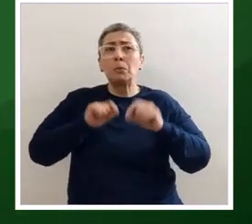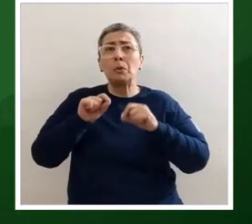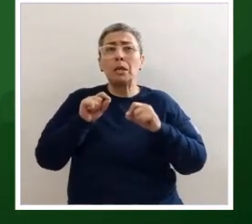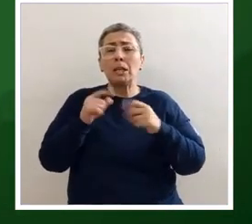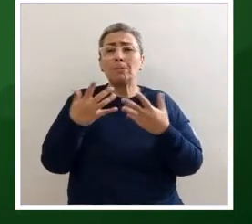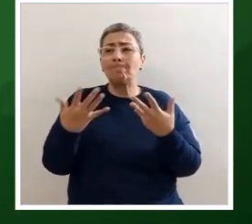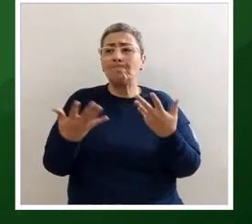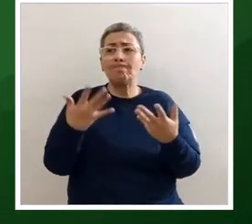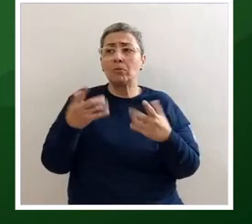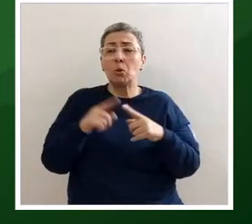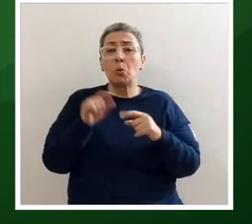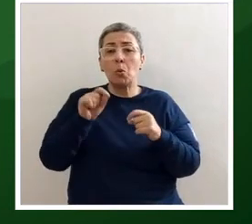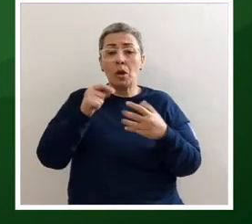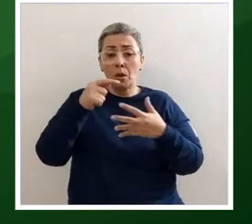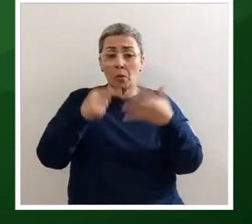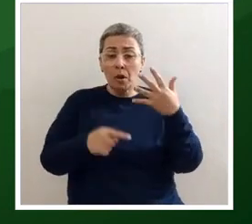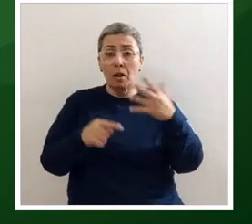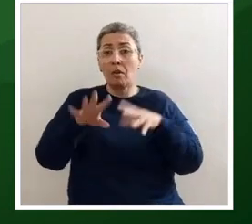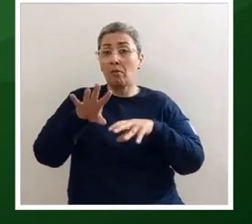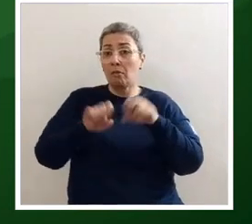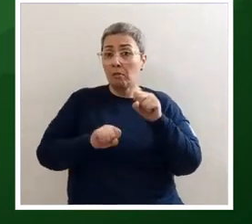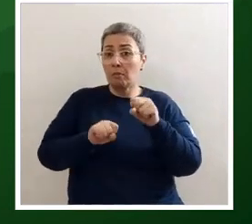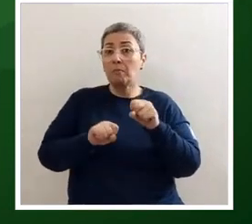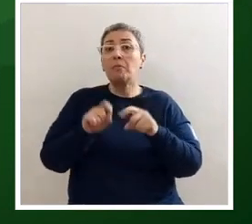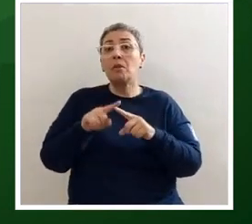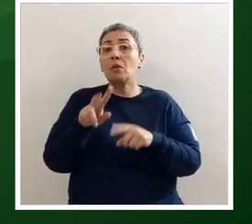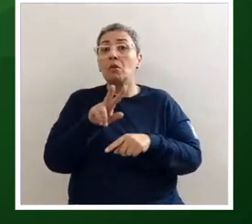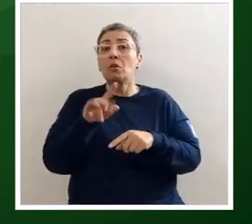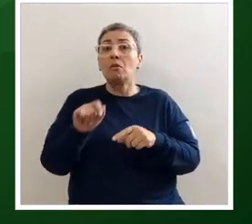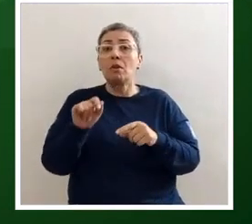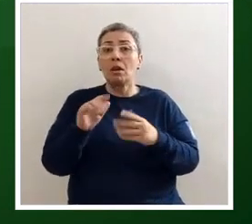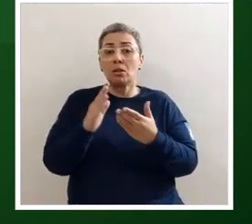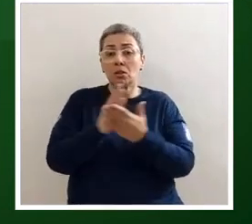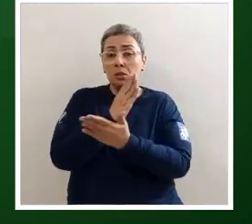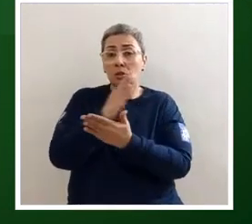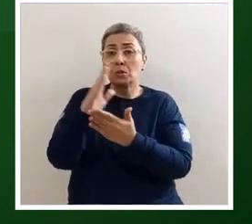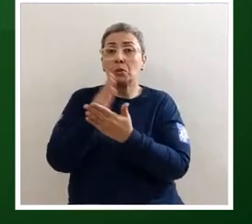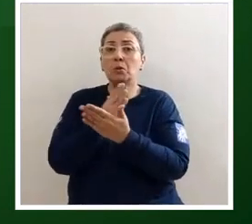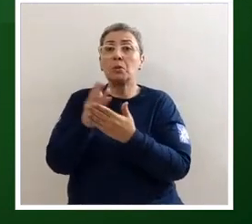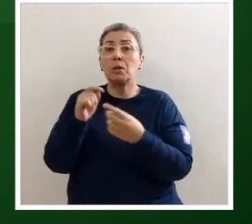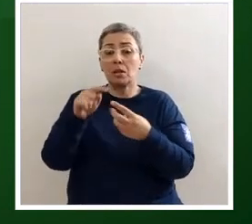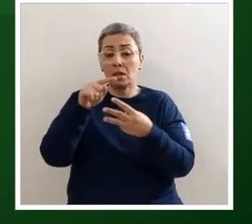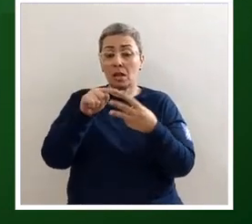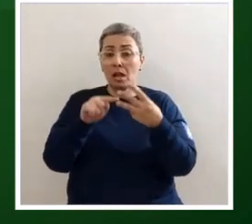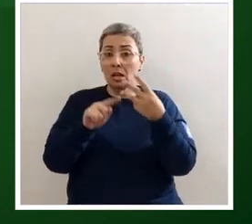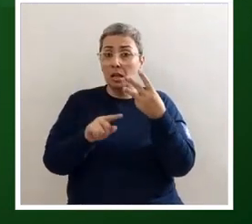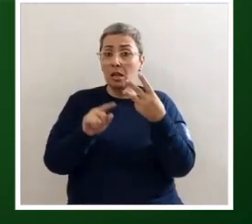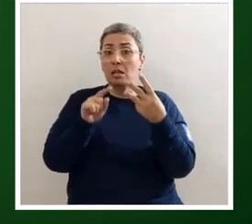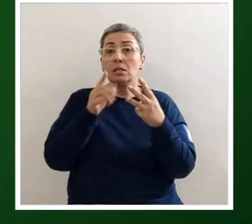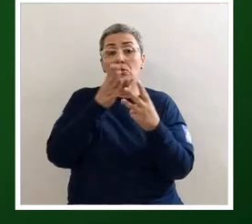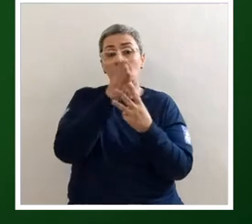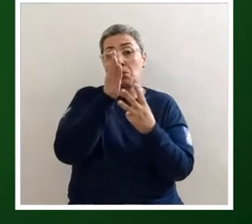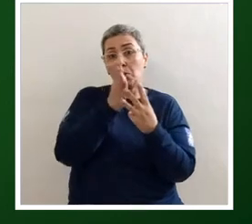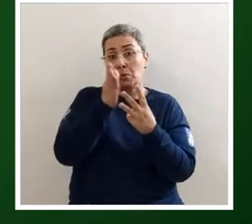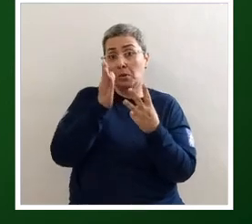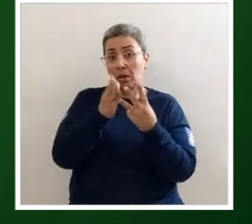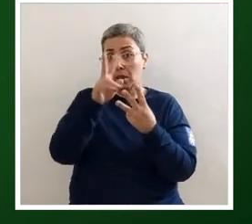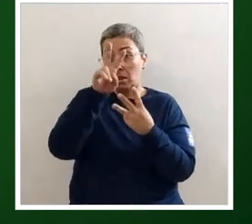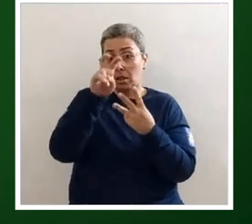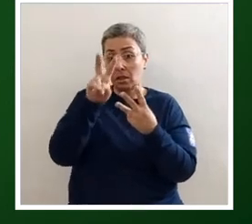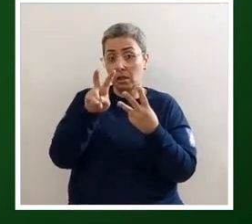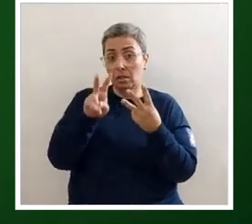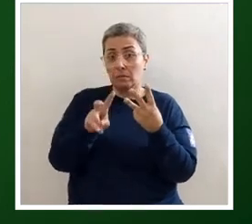relação a questão de Formação nós dividimos em três grandes eixos então